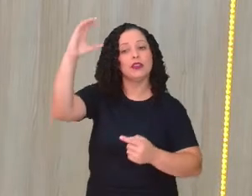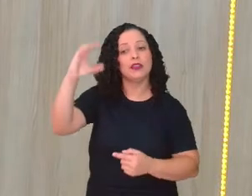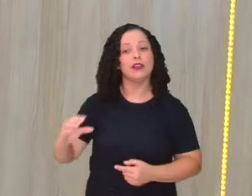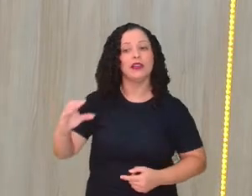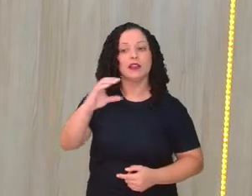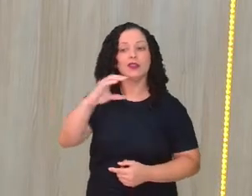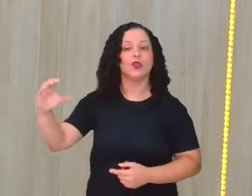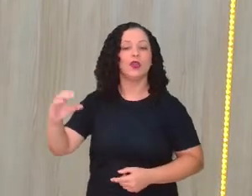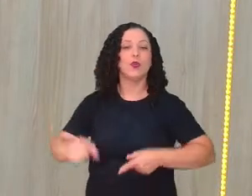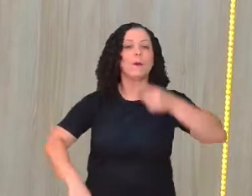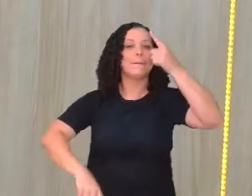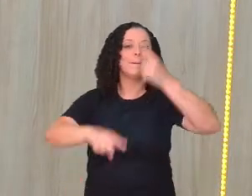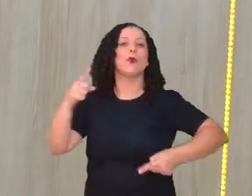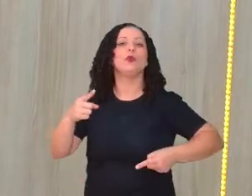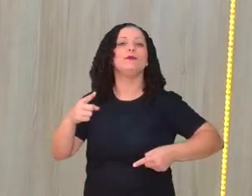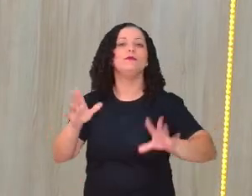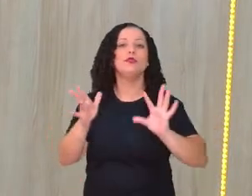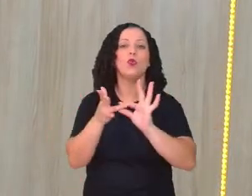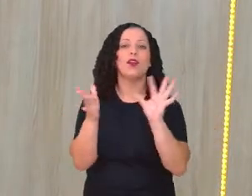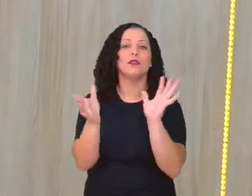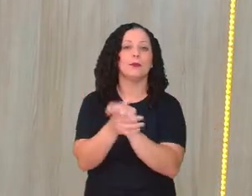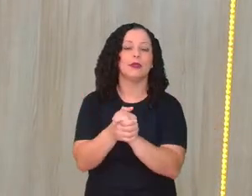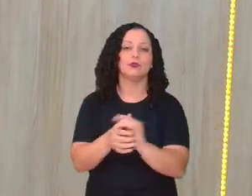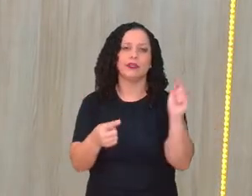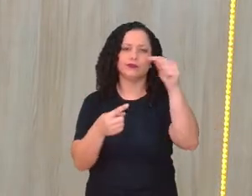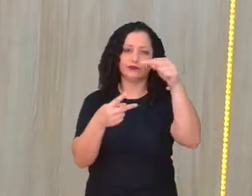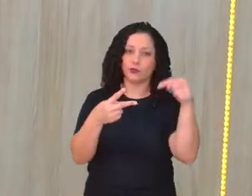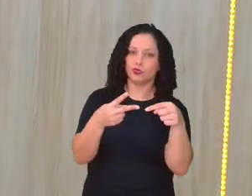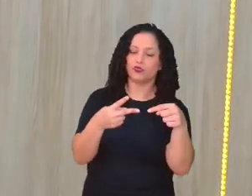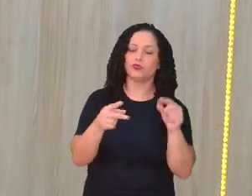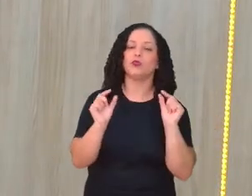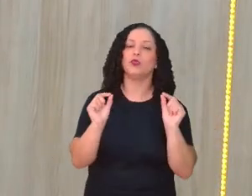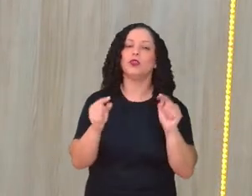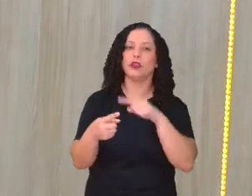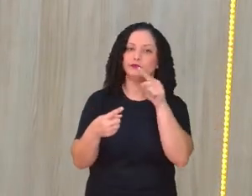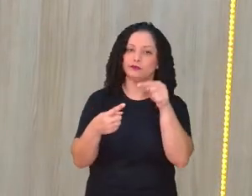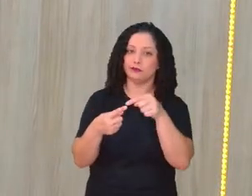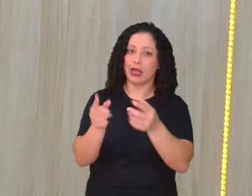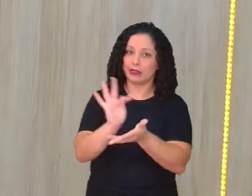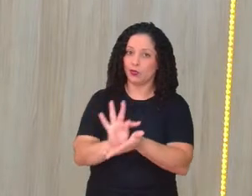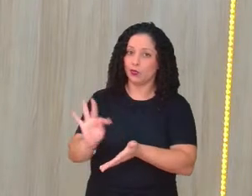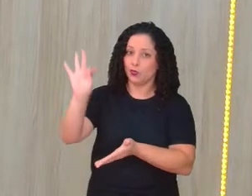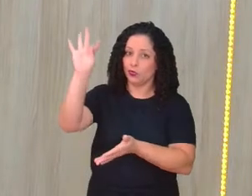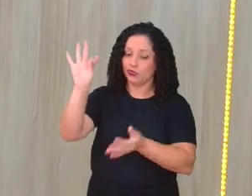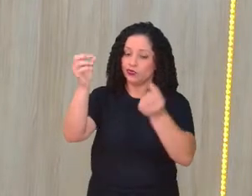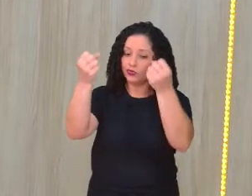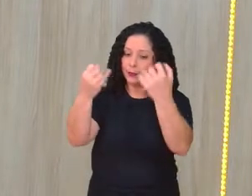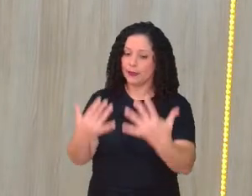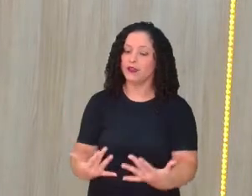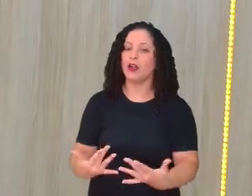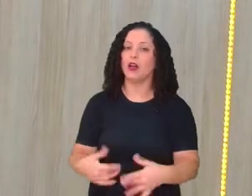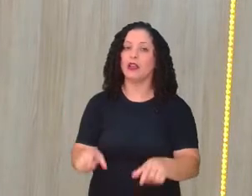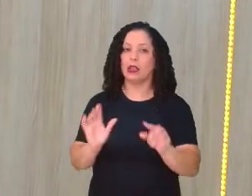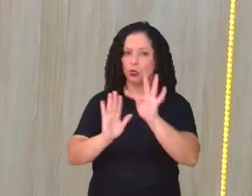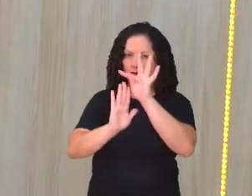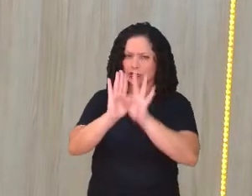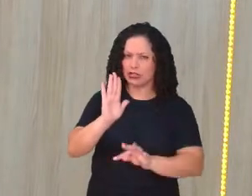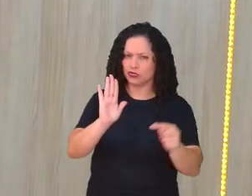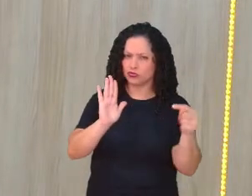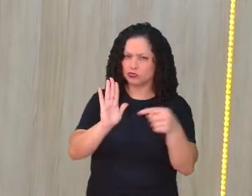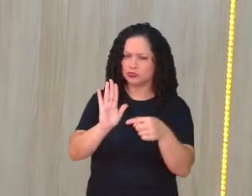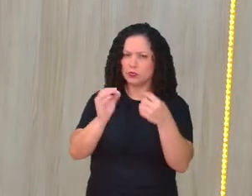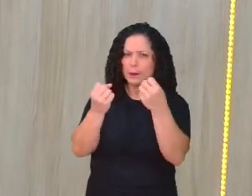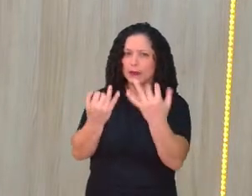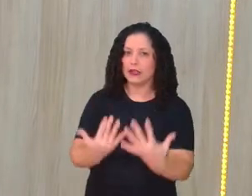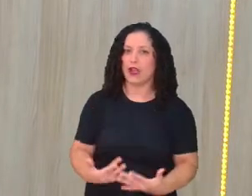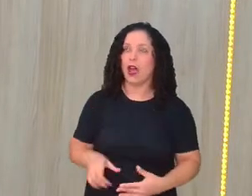casamento? Existem dois argumentos, né? Existe o argumento teológico, que diz o seguinte: existe um texto na Bíblia, né, que diz